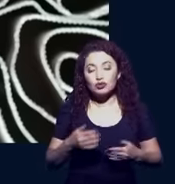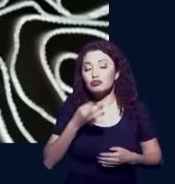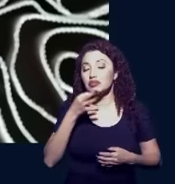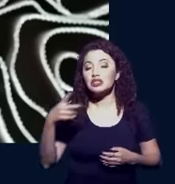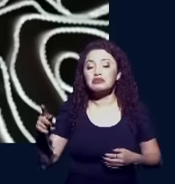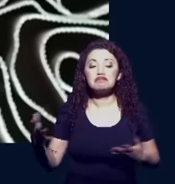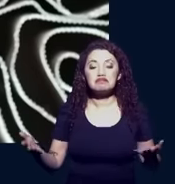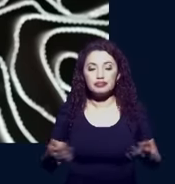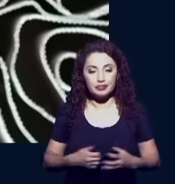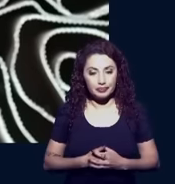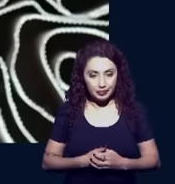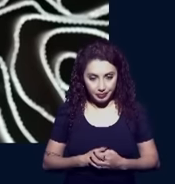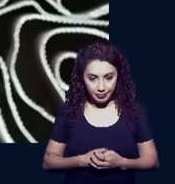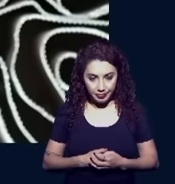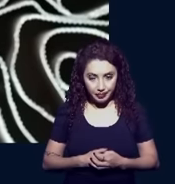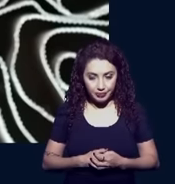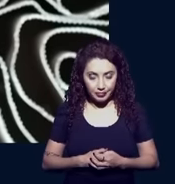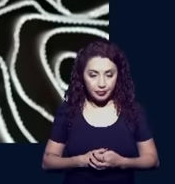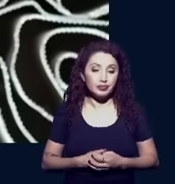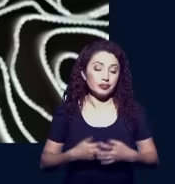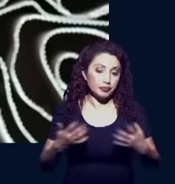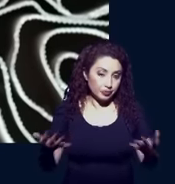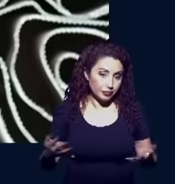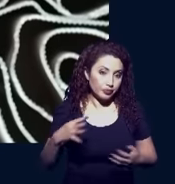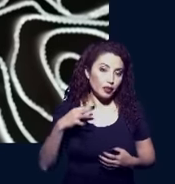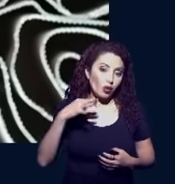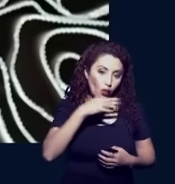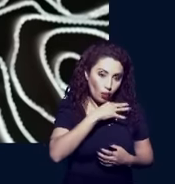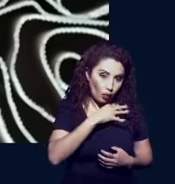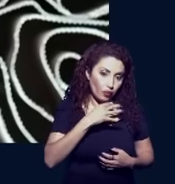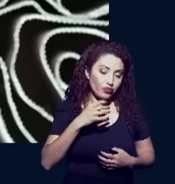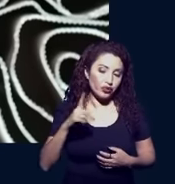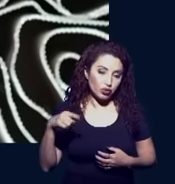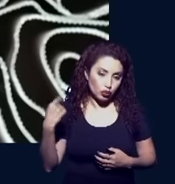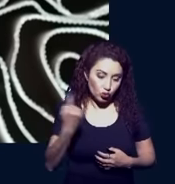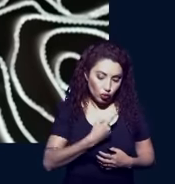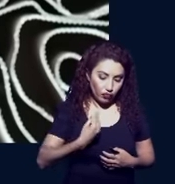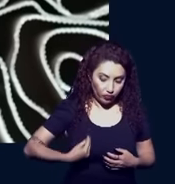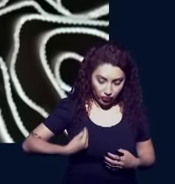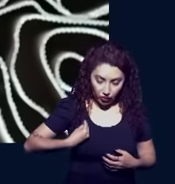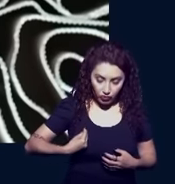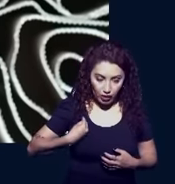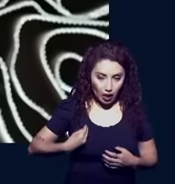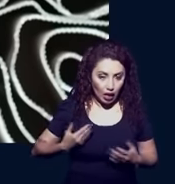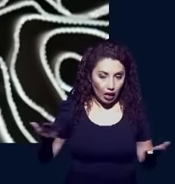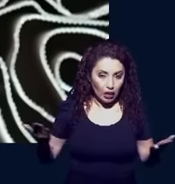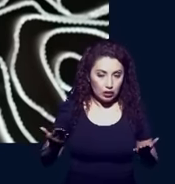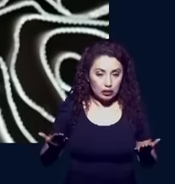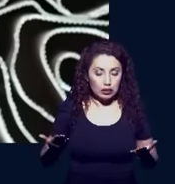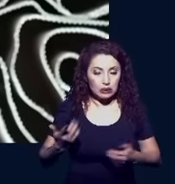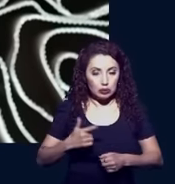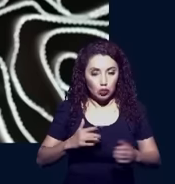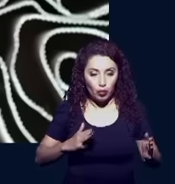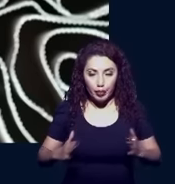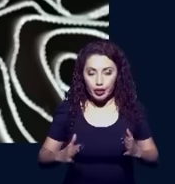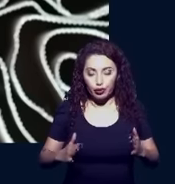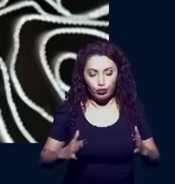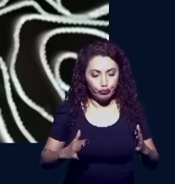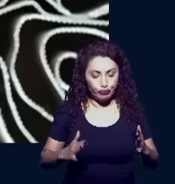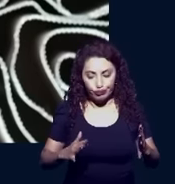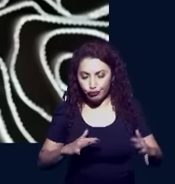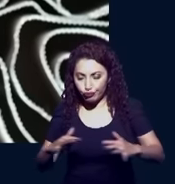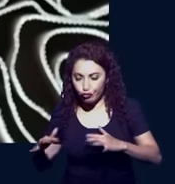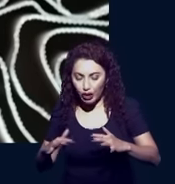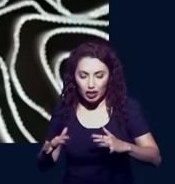olha Eh obviamente que a gente vive o o momento com vários deslocamentos geopolíticos né